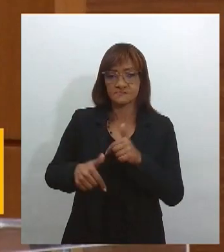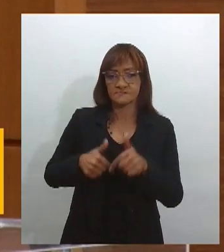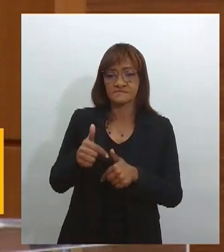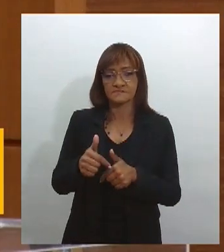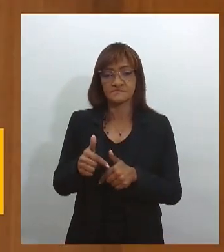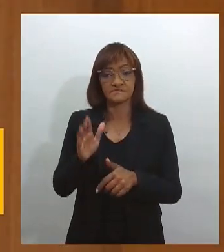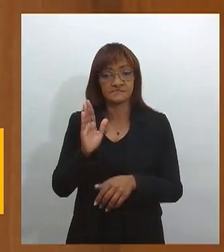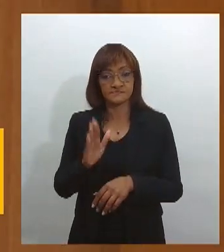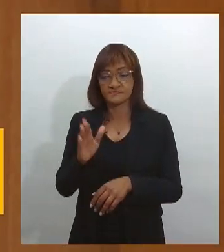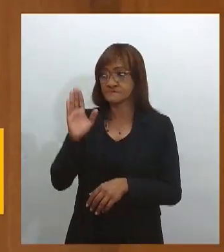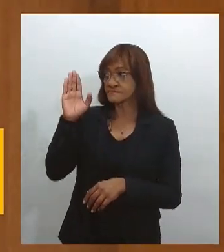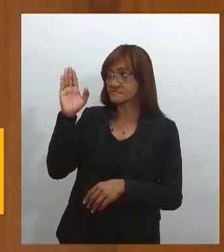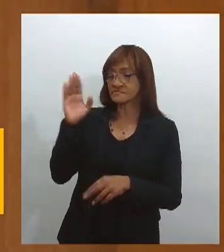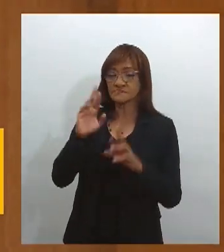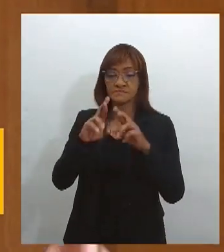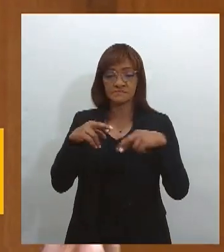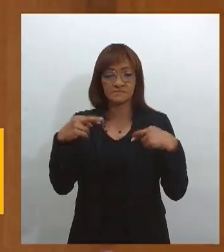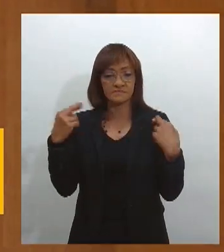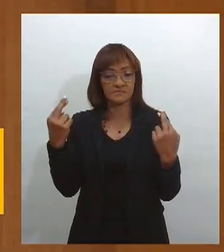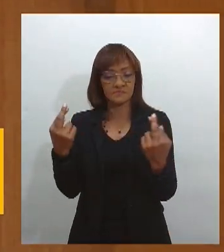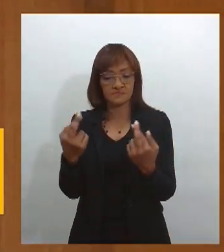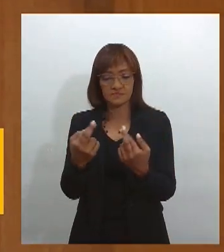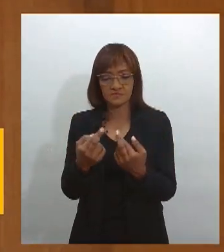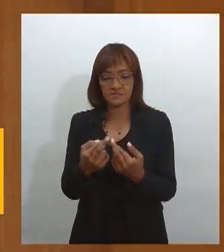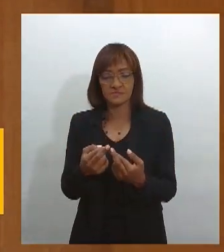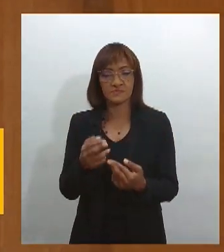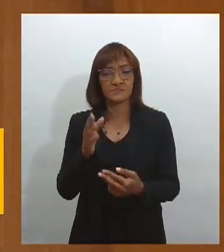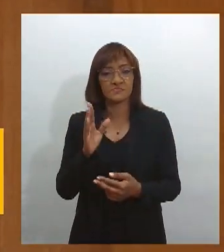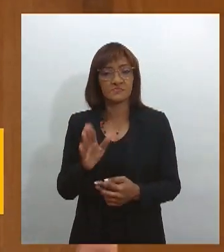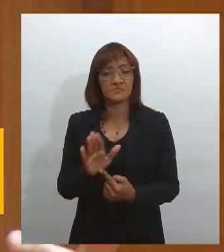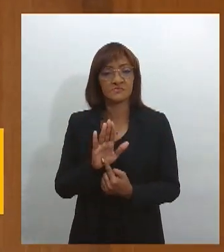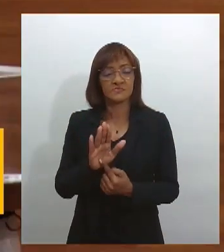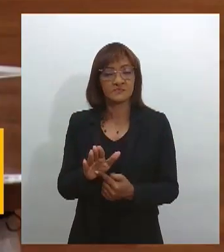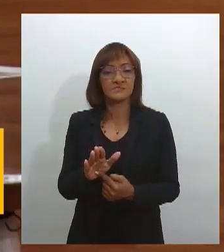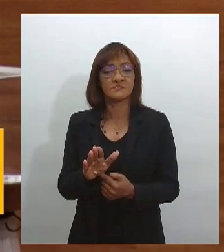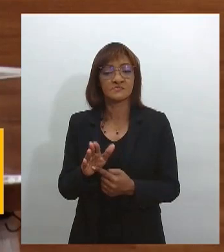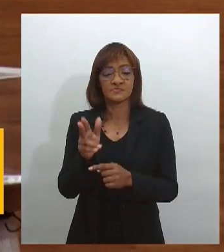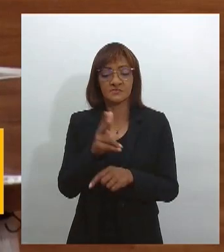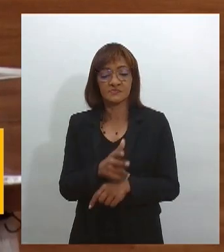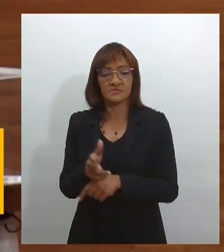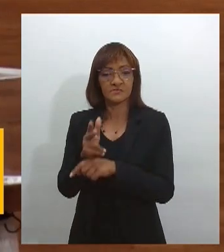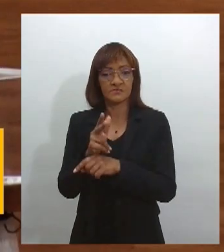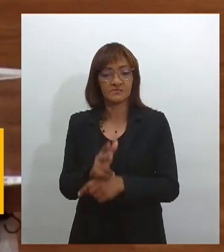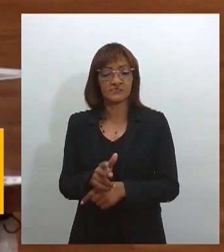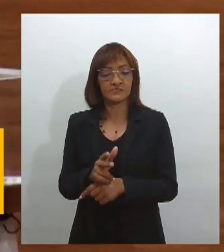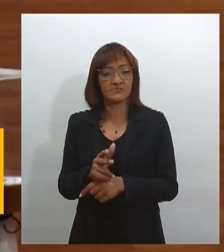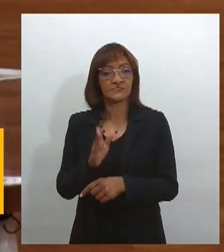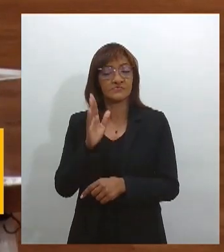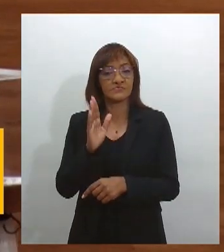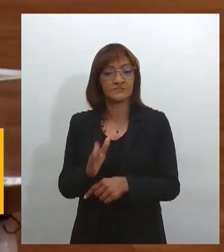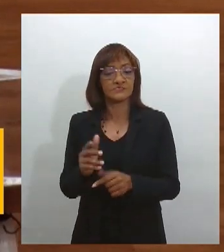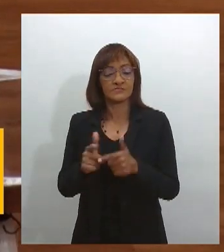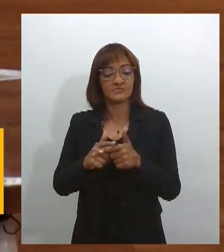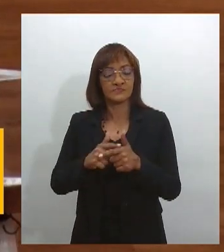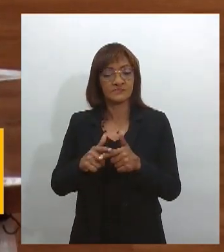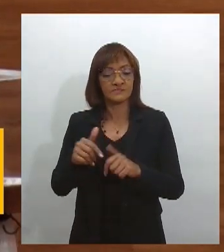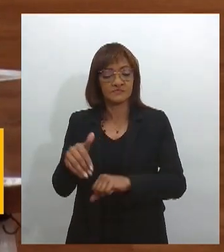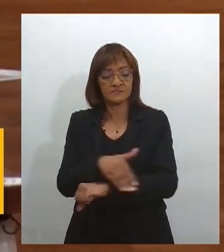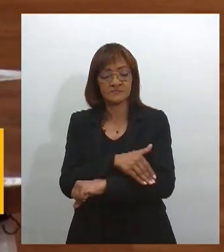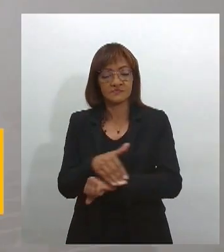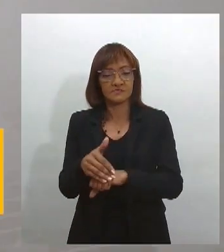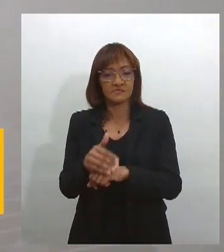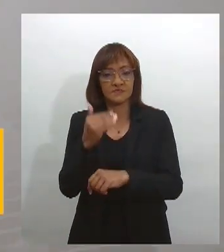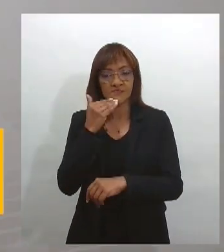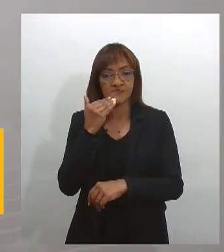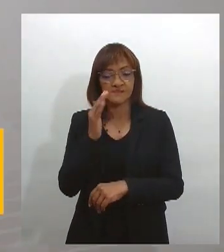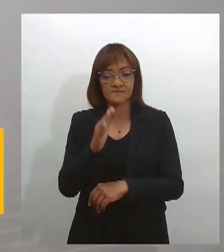grande expediente exibindo um vídeo sobre problemas em rodovias estaduais e solicitando providências ao governo do